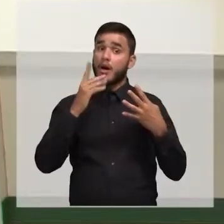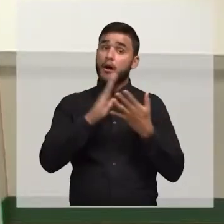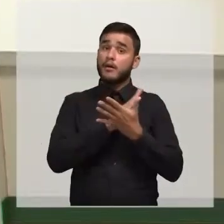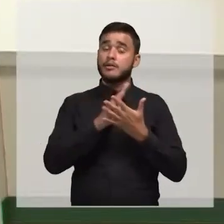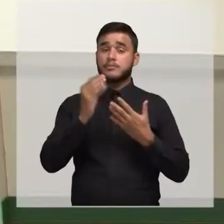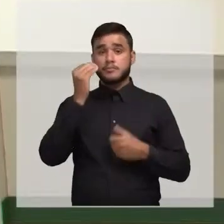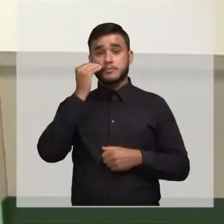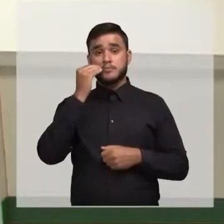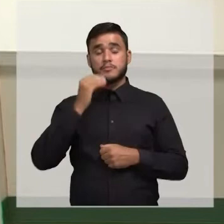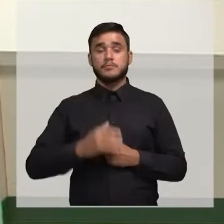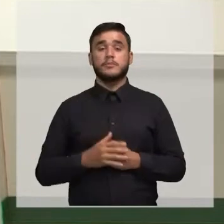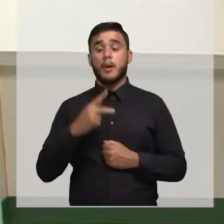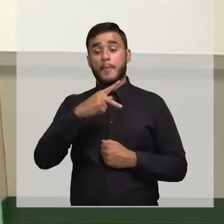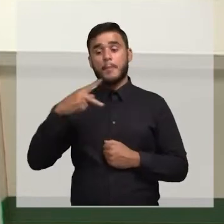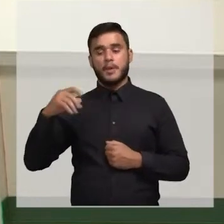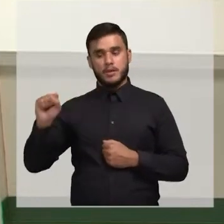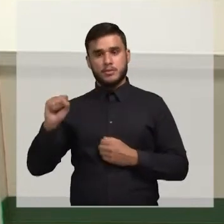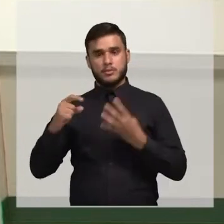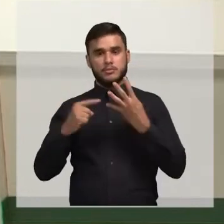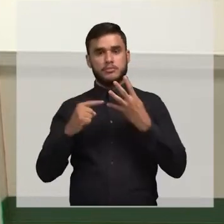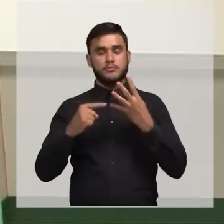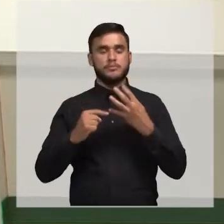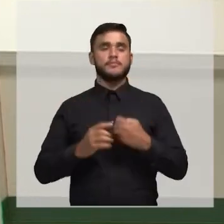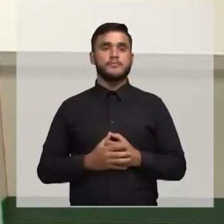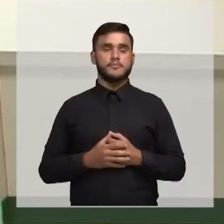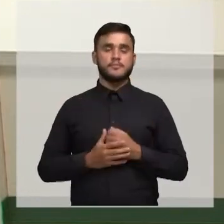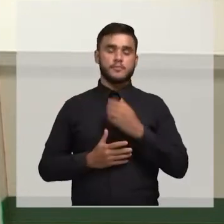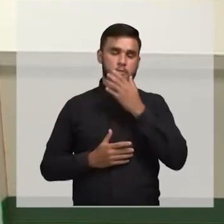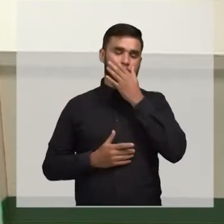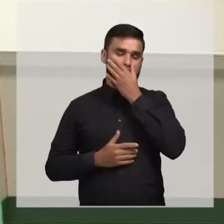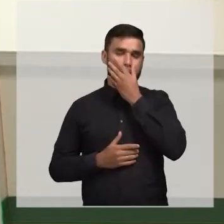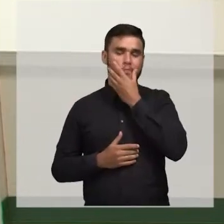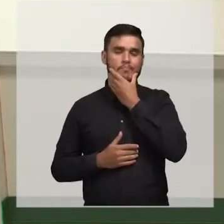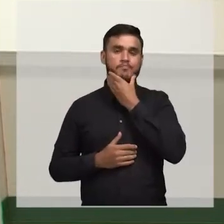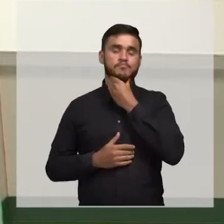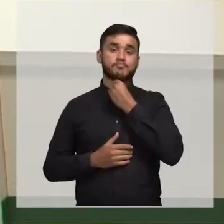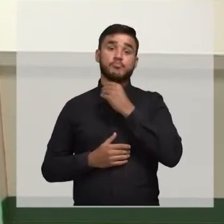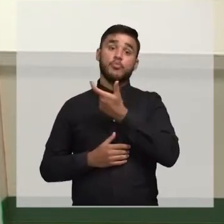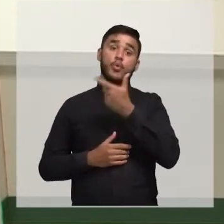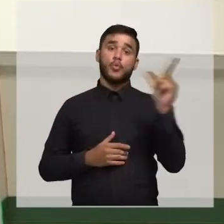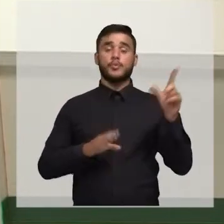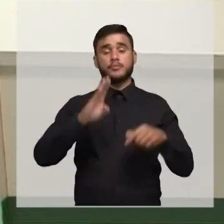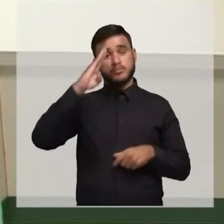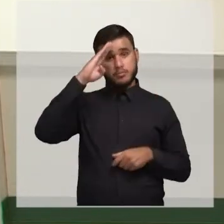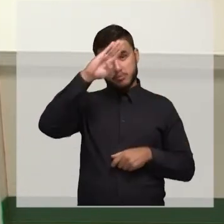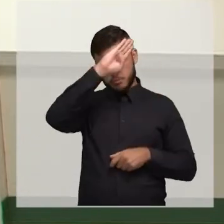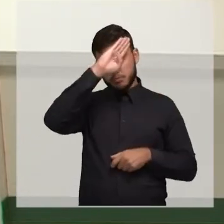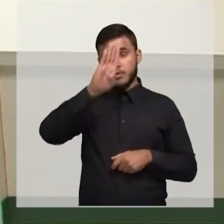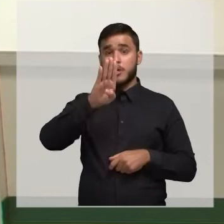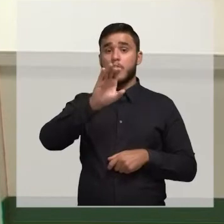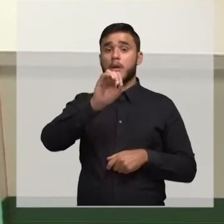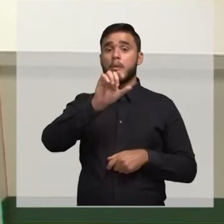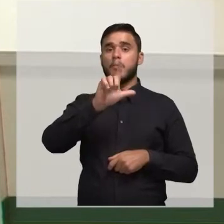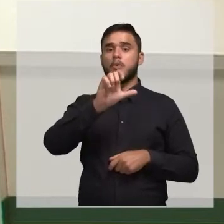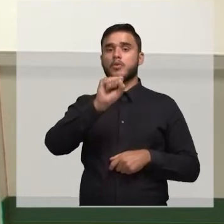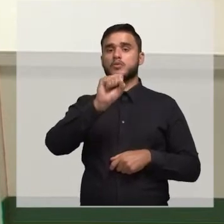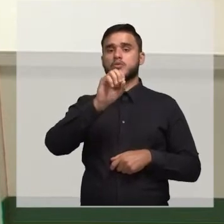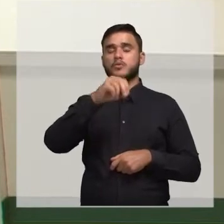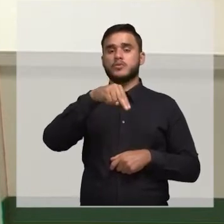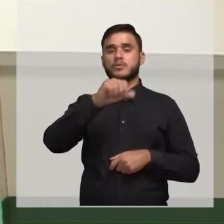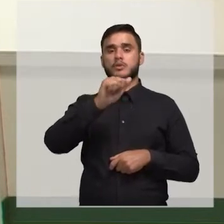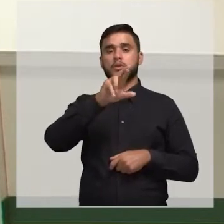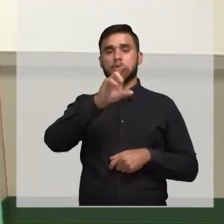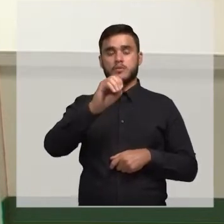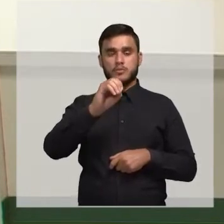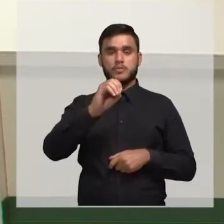uma ligação histórica com o PPS. Principalmente com o Roberto Freire. Roberto Freire, pronto. O Bolsonaro, Luiz, teve duas coisas